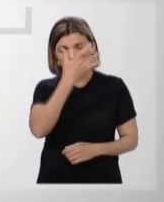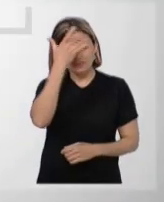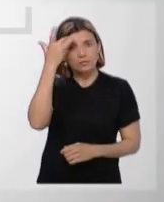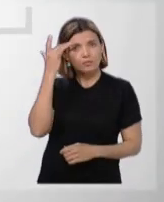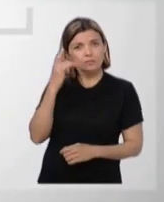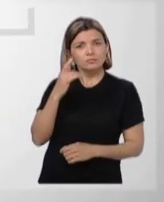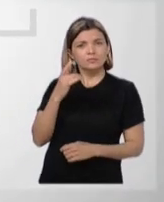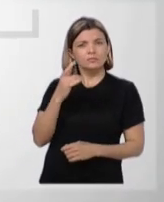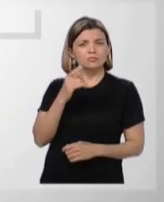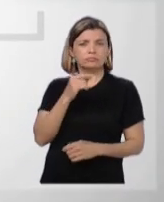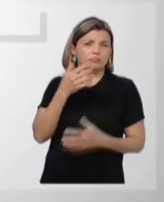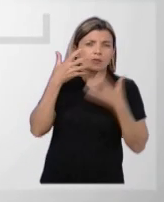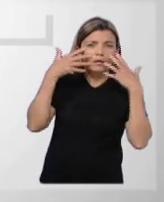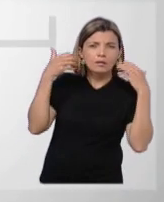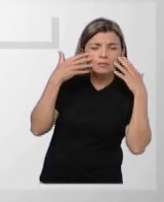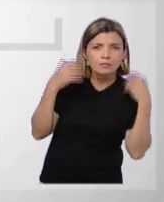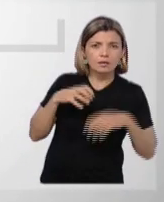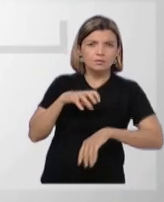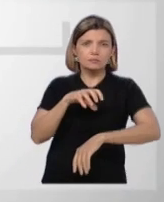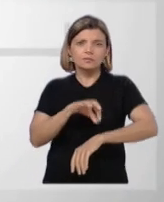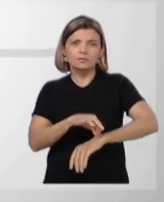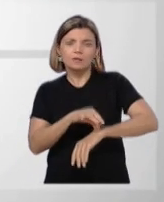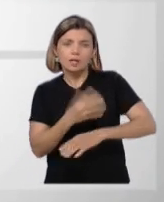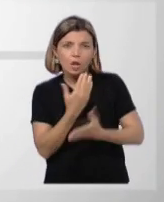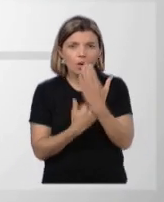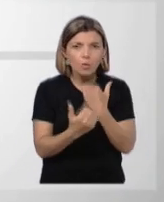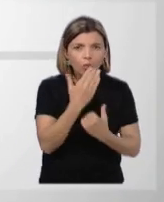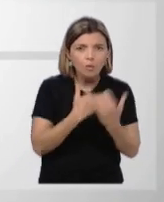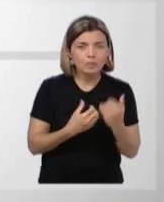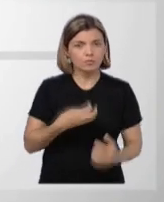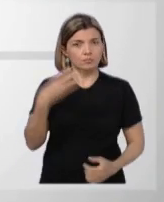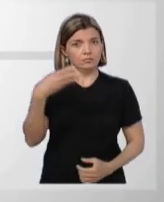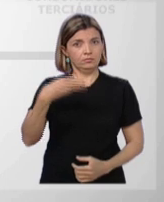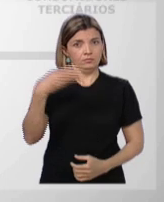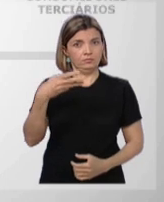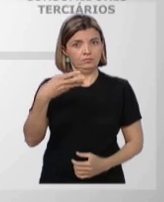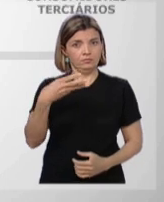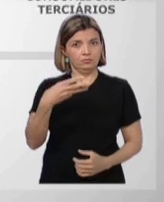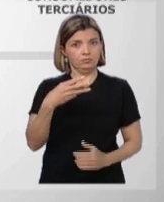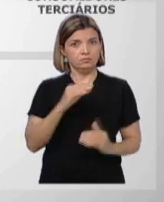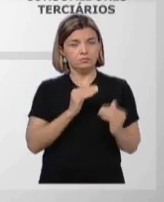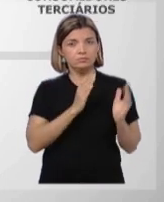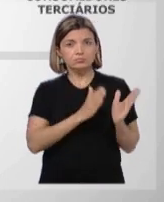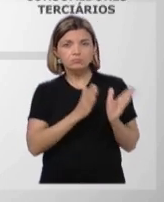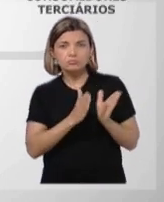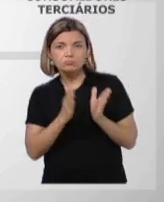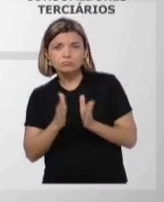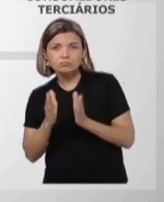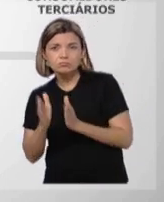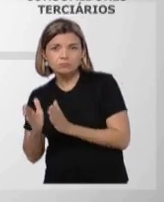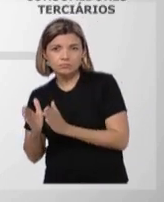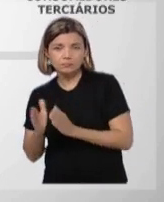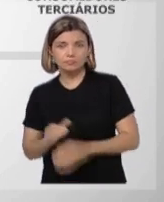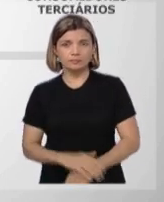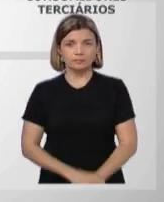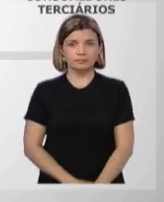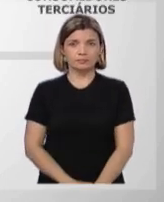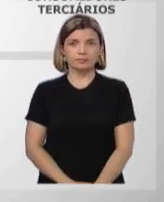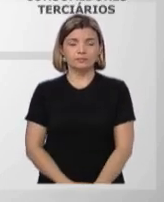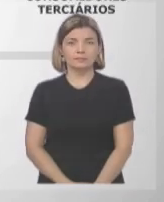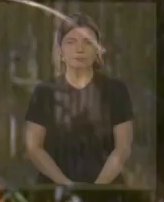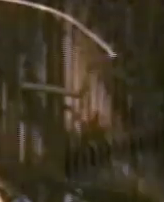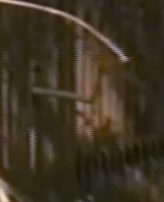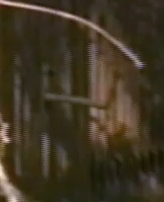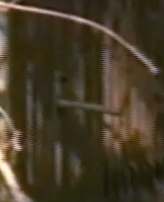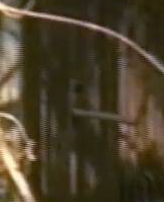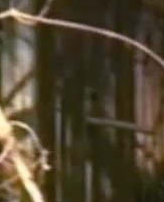Se um carnívoro se alimentar de outro carnívoro, será chamado de consumidor terciário, e assim por diante.